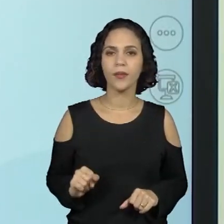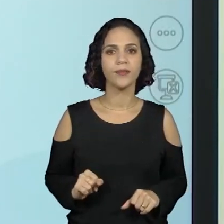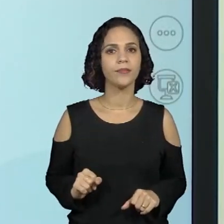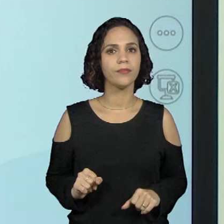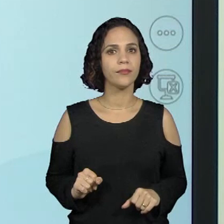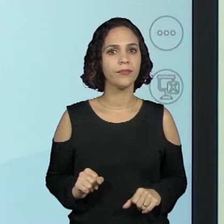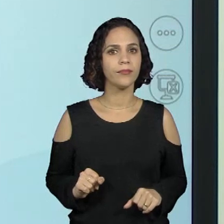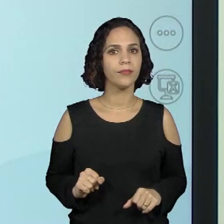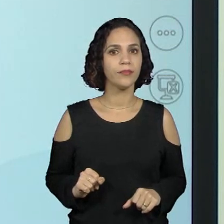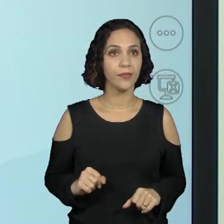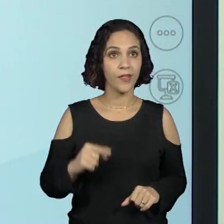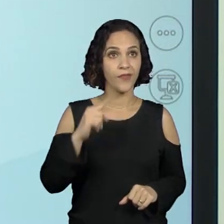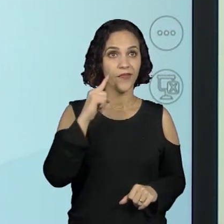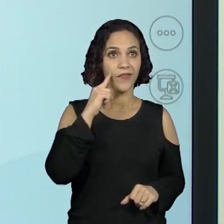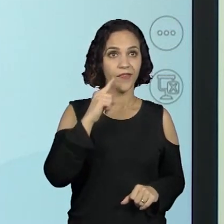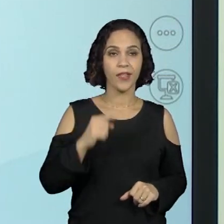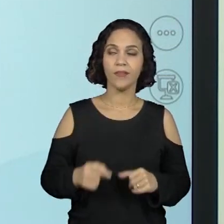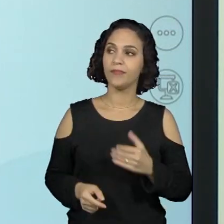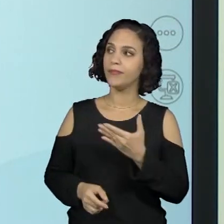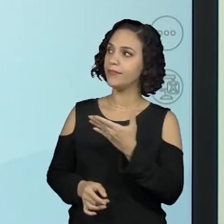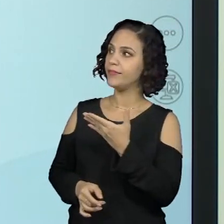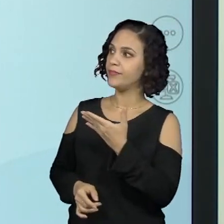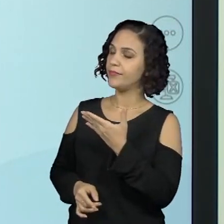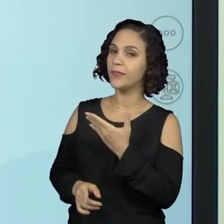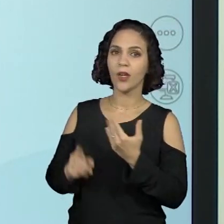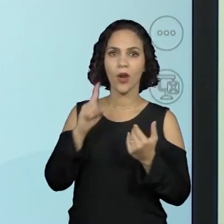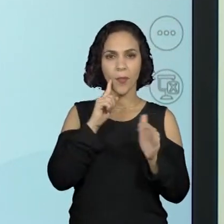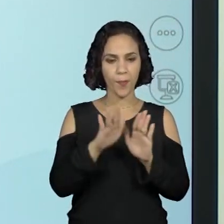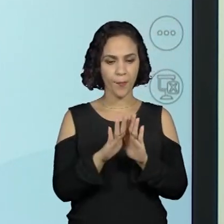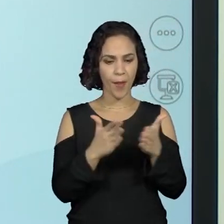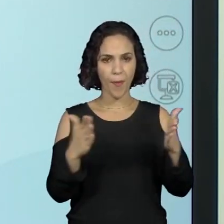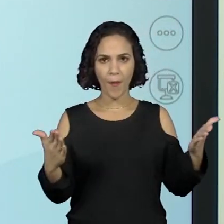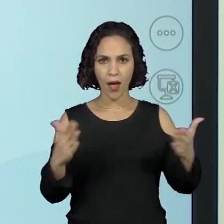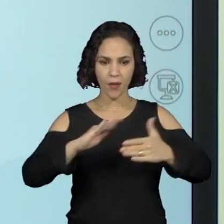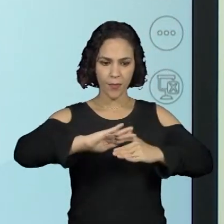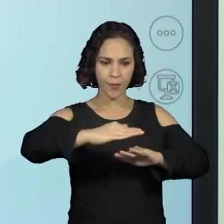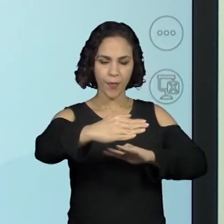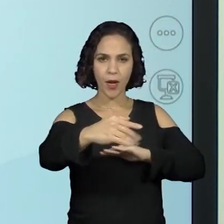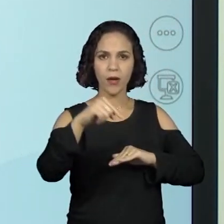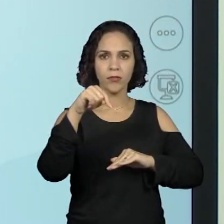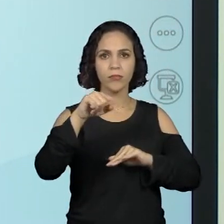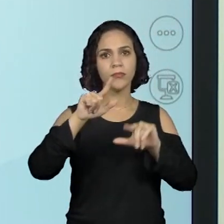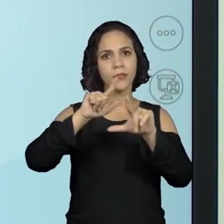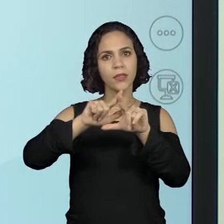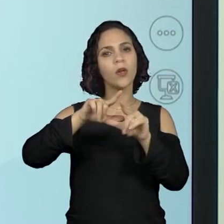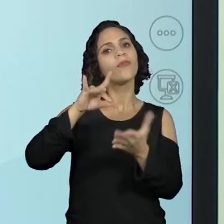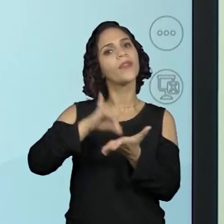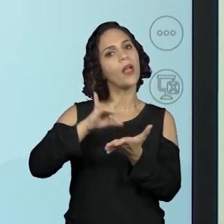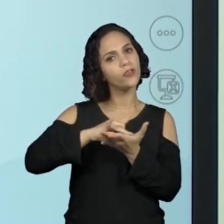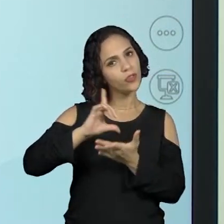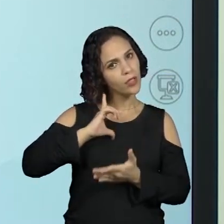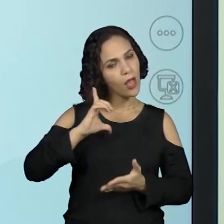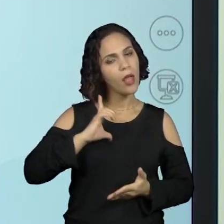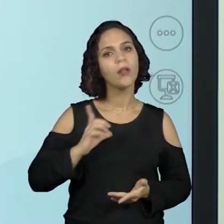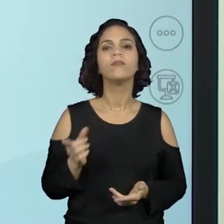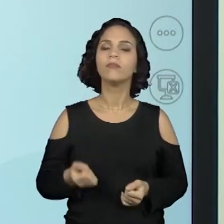Verifique as faces na planificação. São triangulares. Ó.